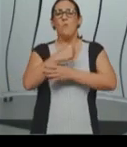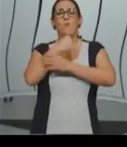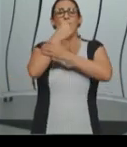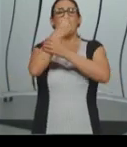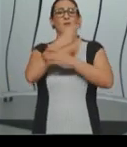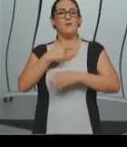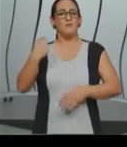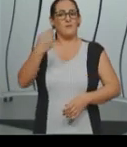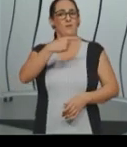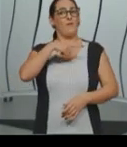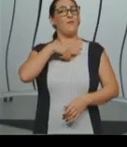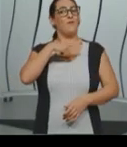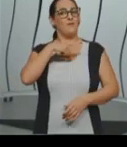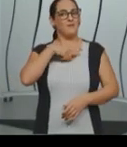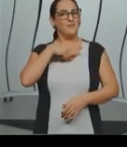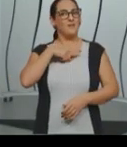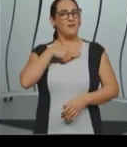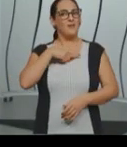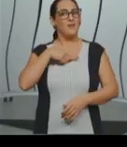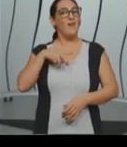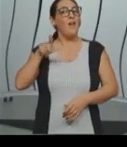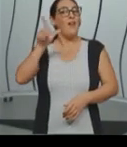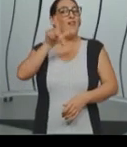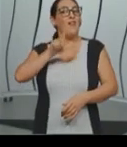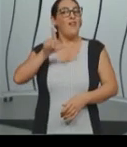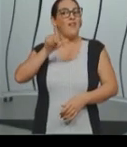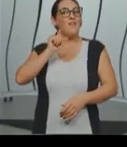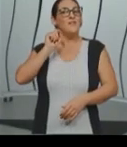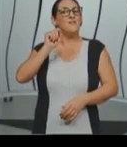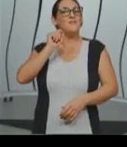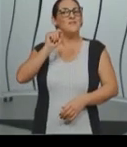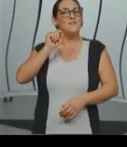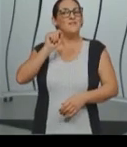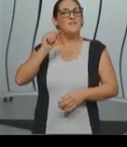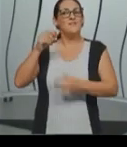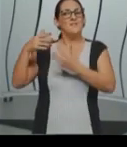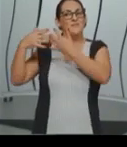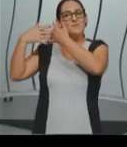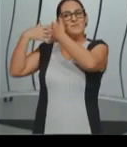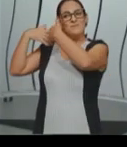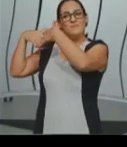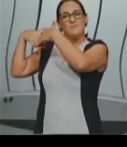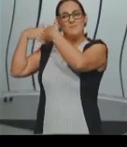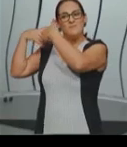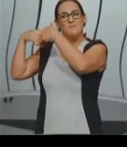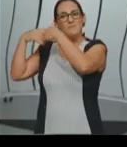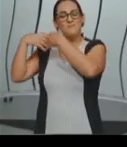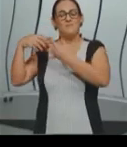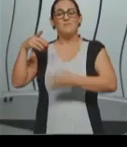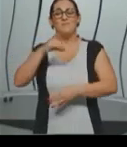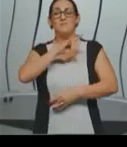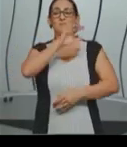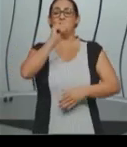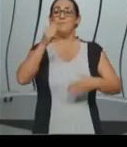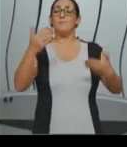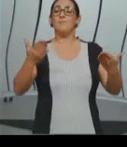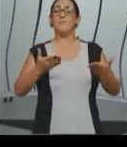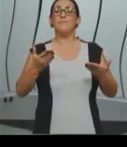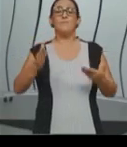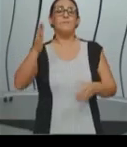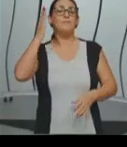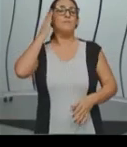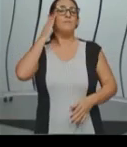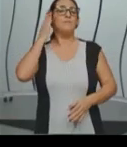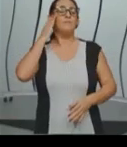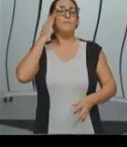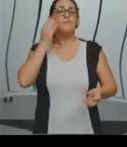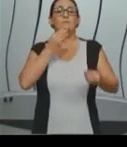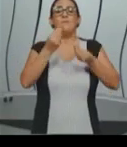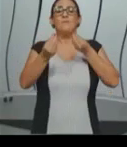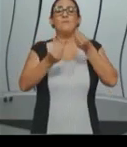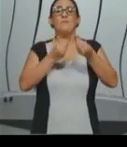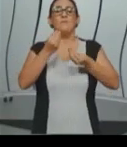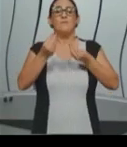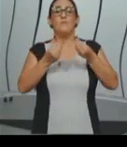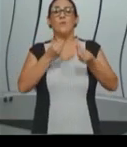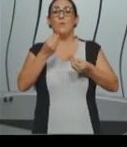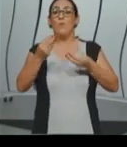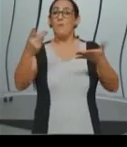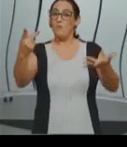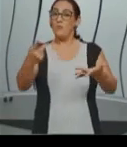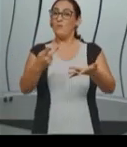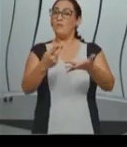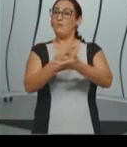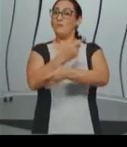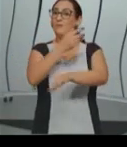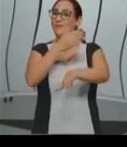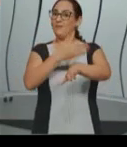e, claro, vamos fazer uma reflexão com a nossa realidade para a gente poder entender um pouco como é que está o exercício desse direito